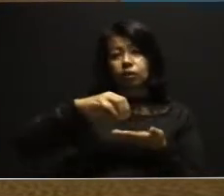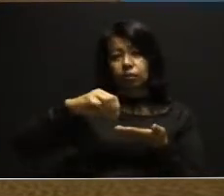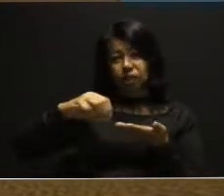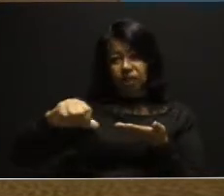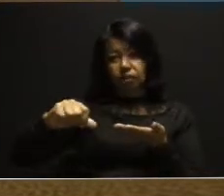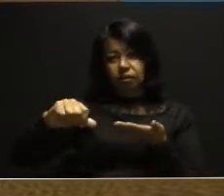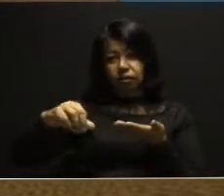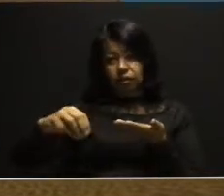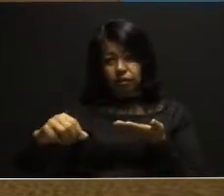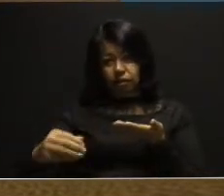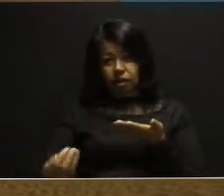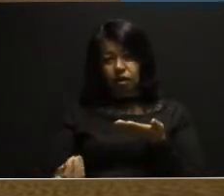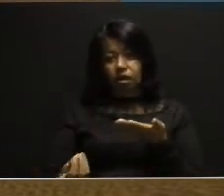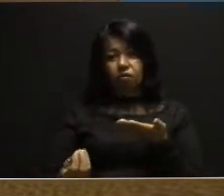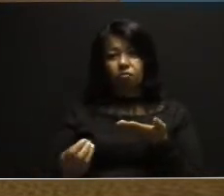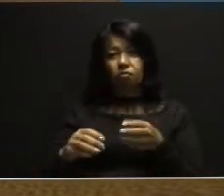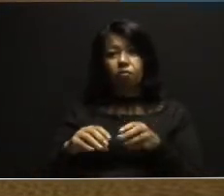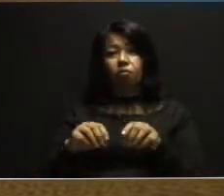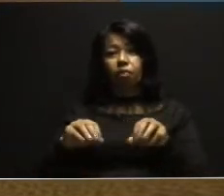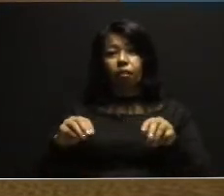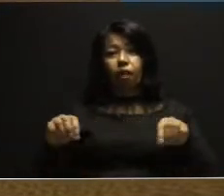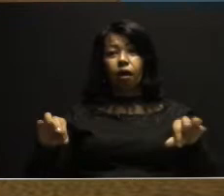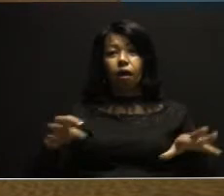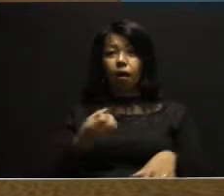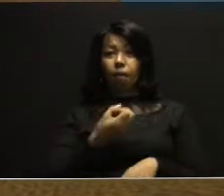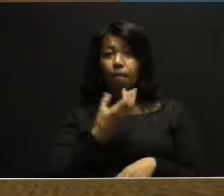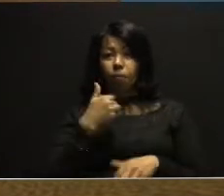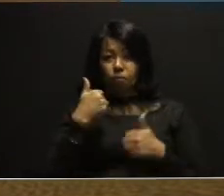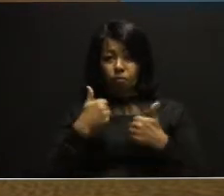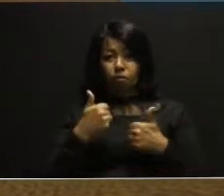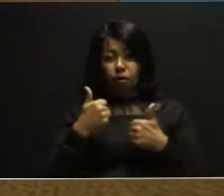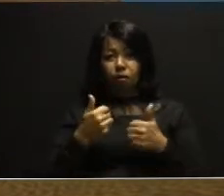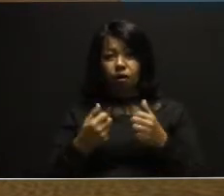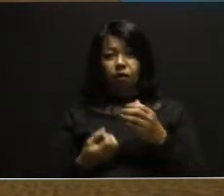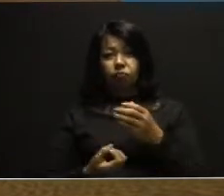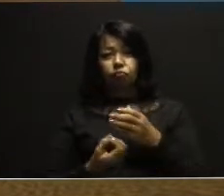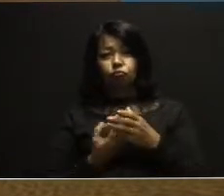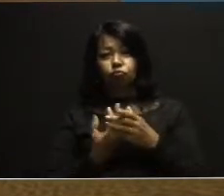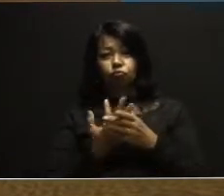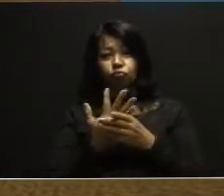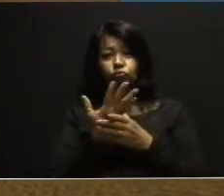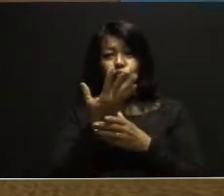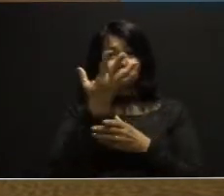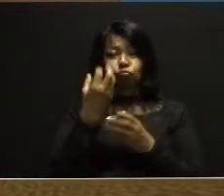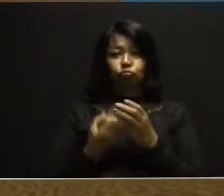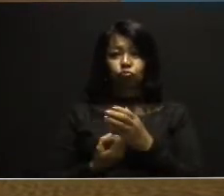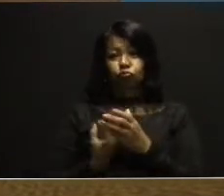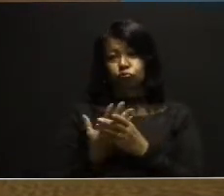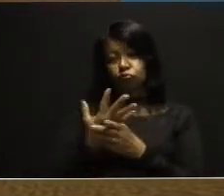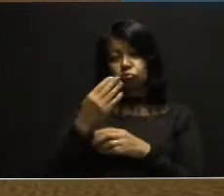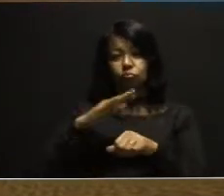enfim, caíram em terra boa e deram fruto